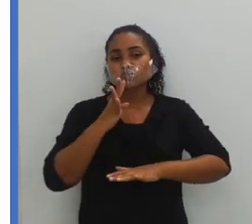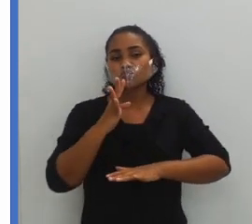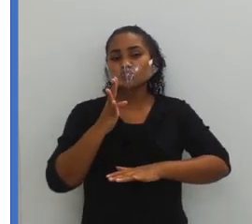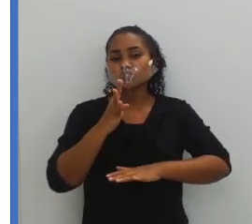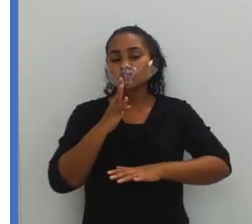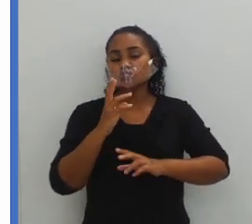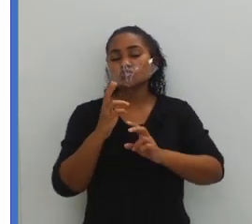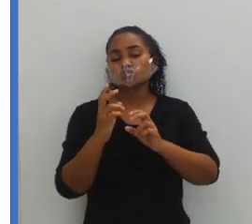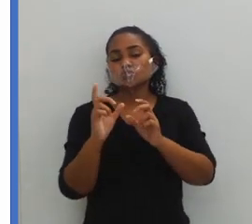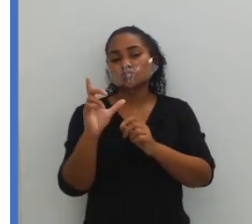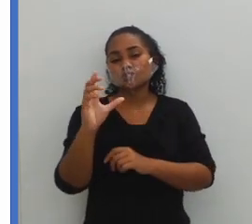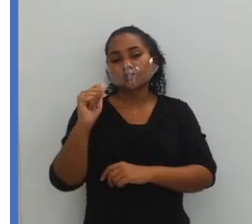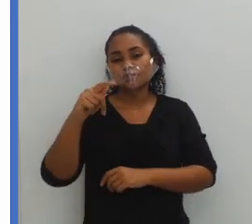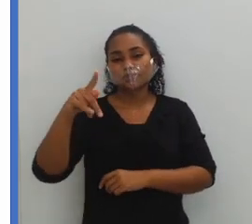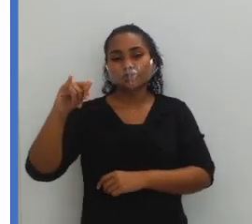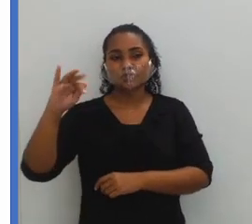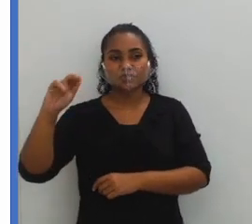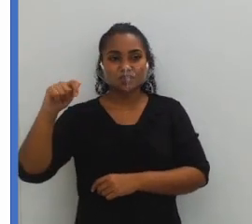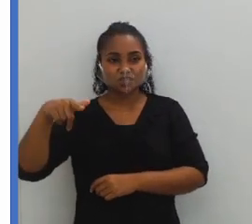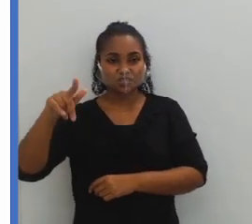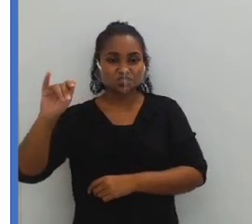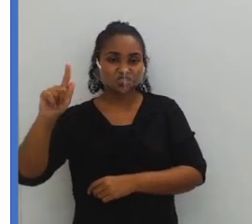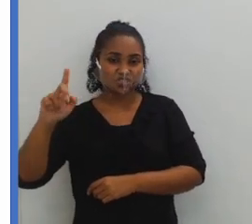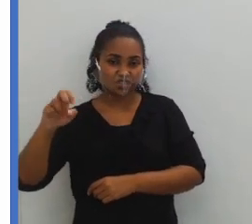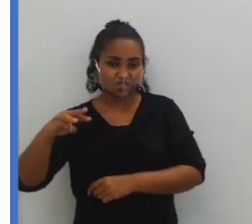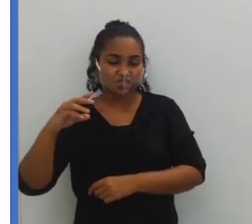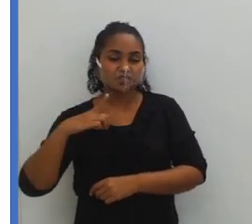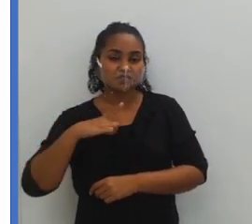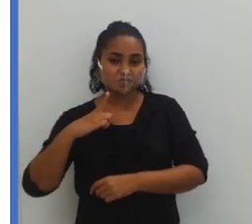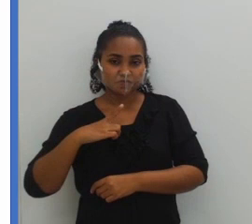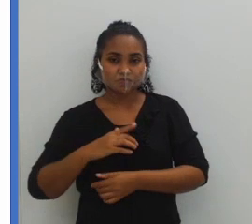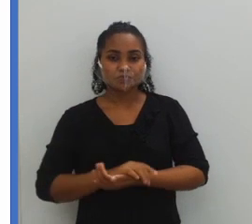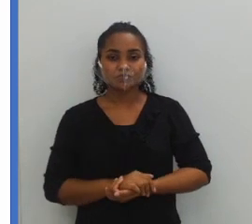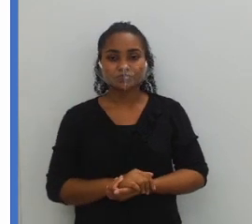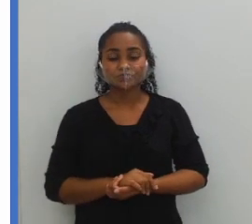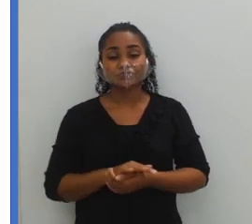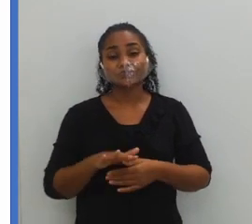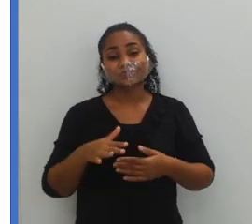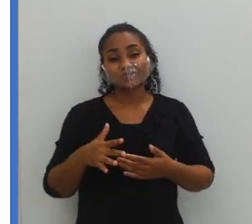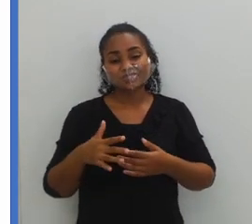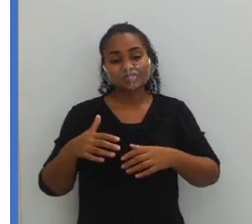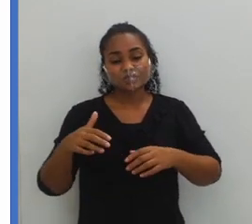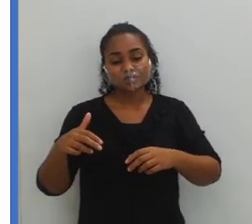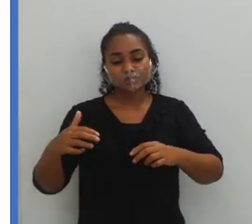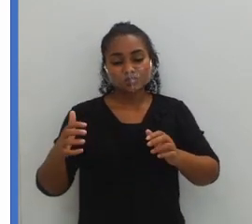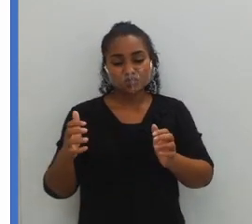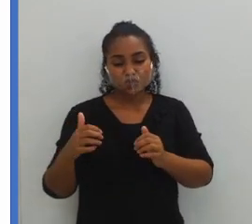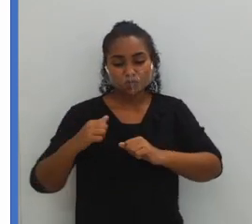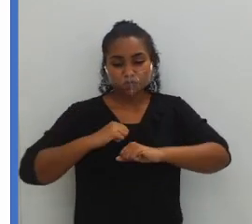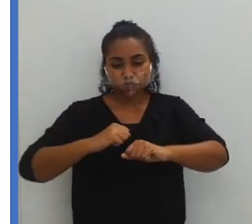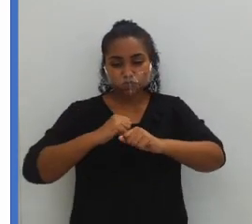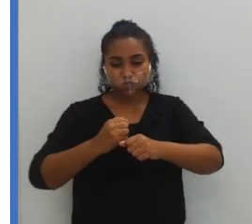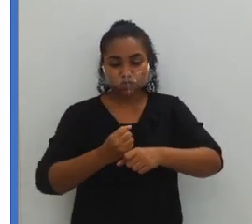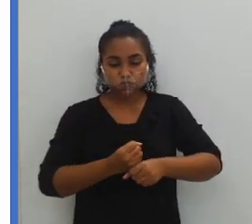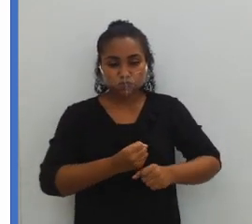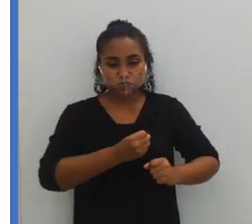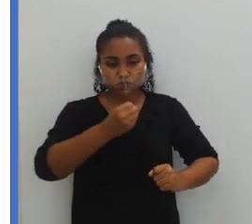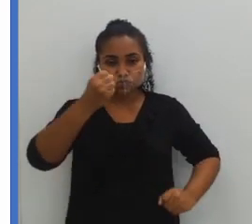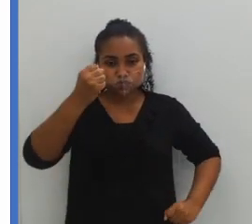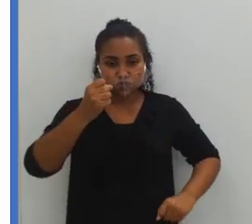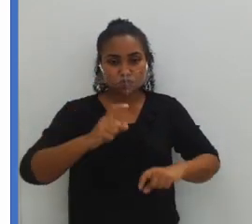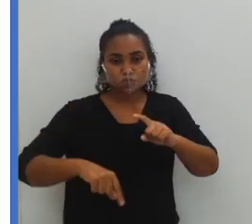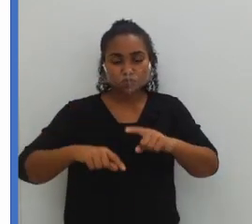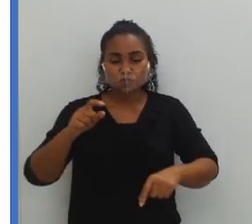e destreza corporal, conhecida pela denominação de capoeiragem, andar em carreiras com armas